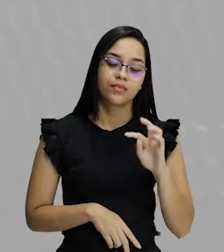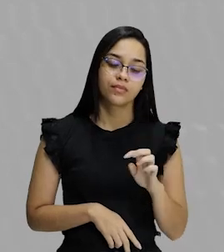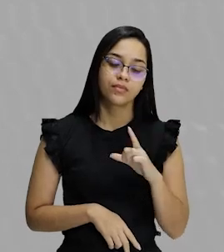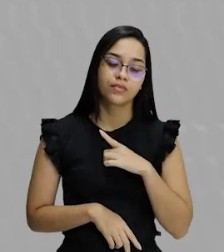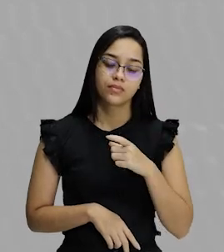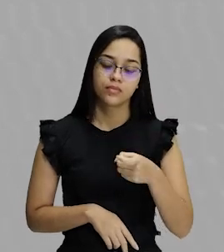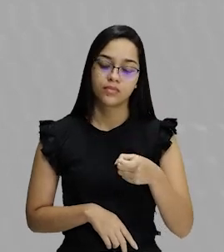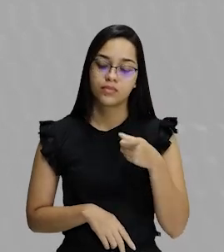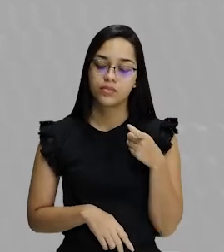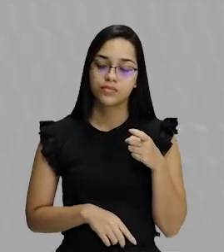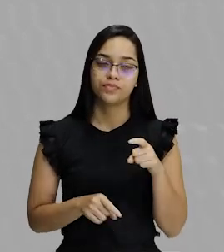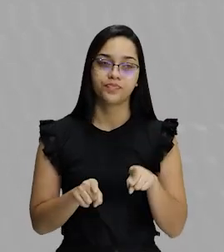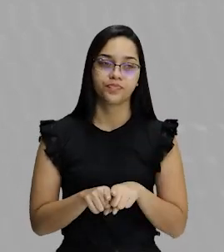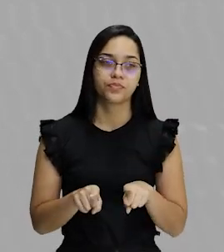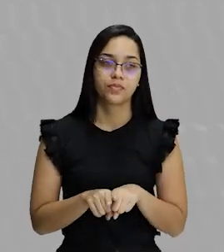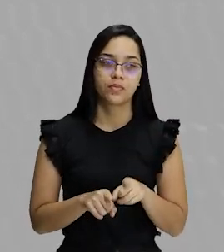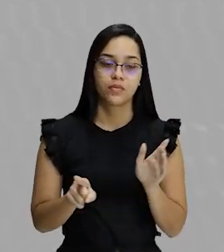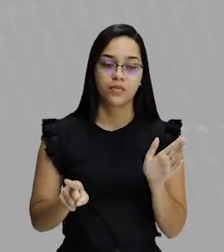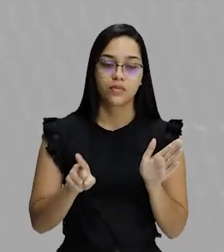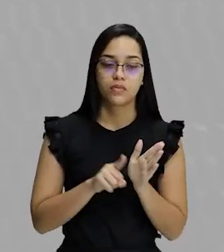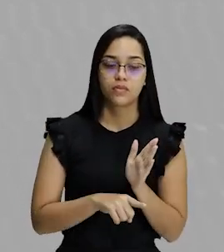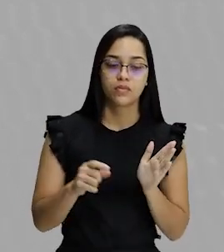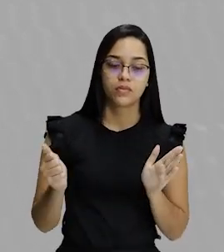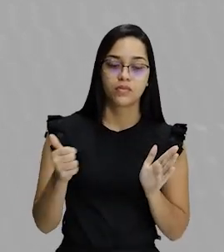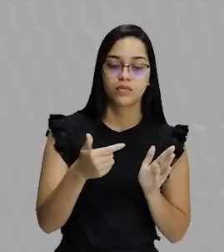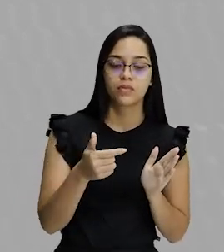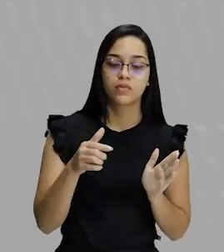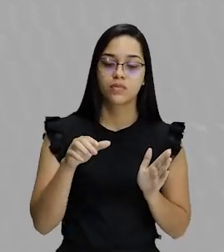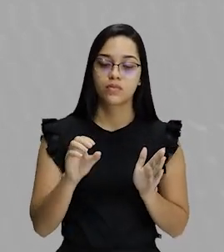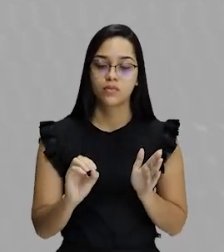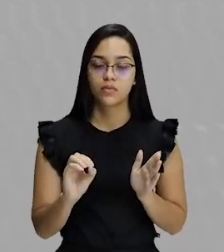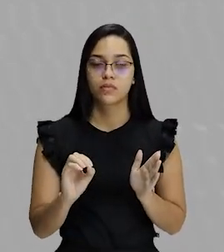aqui, ó, o x é menor do que zero,